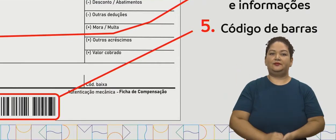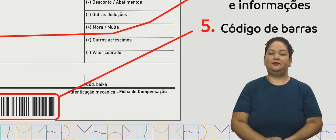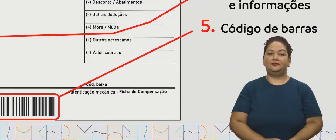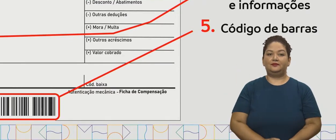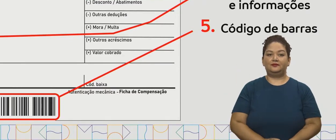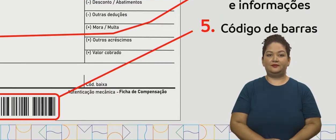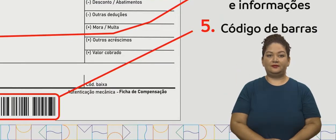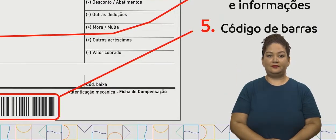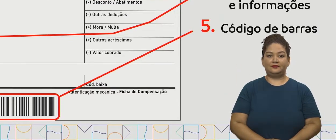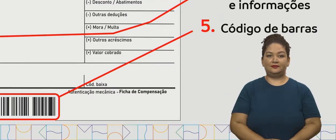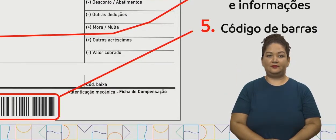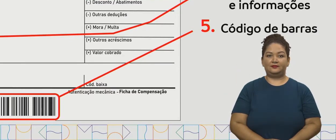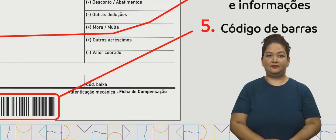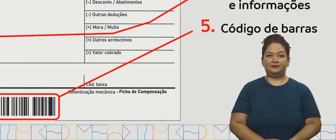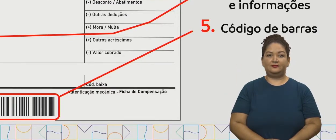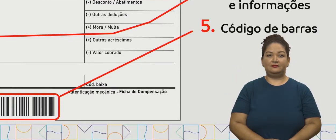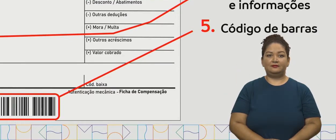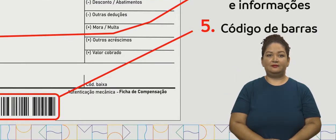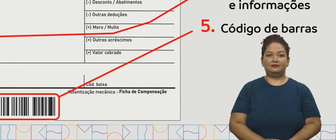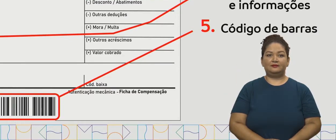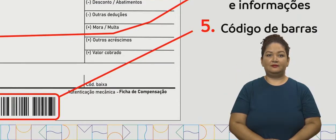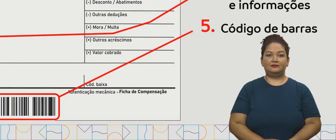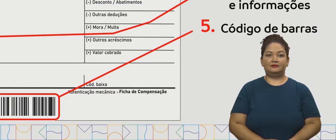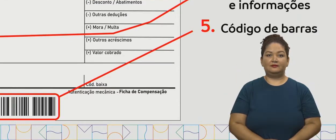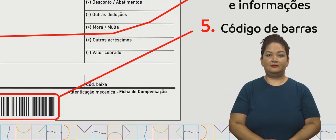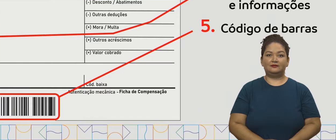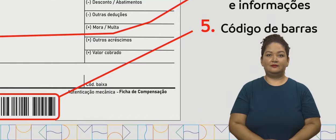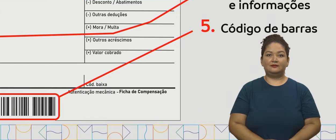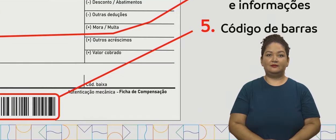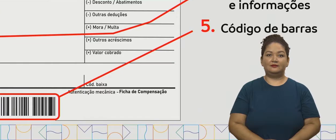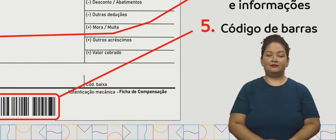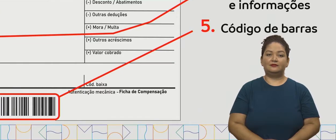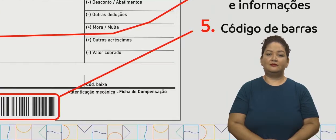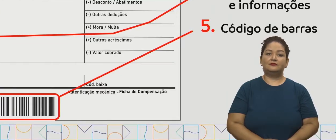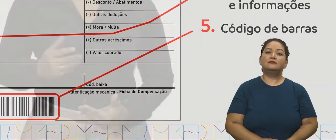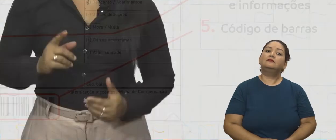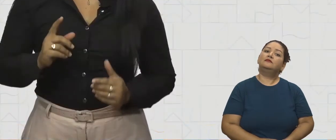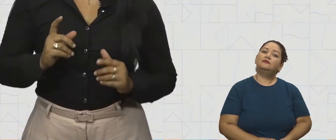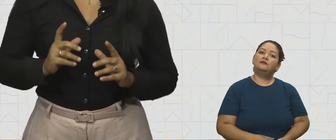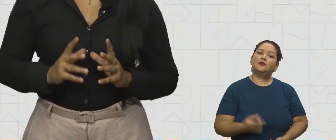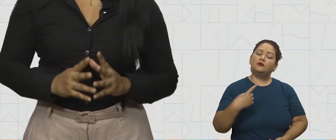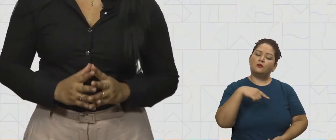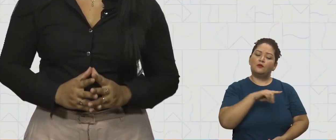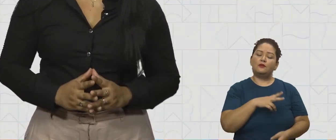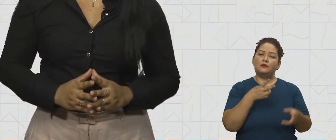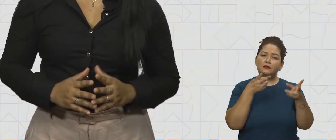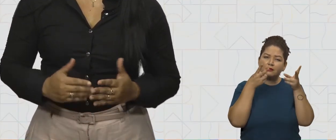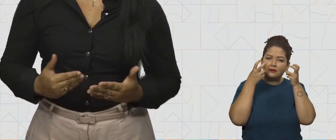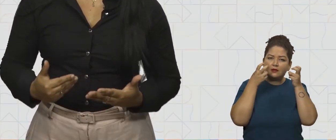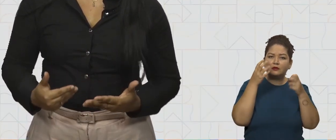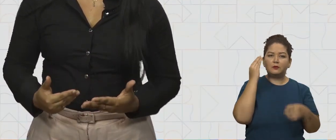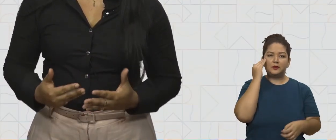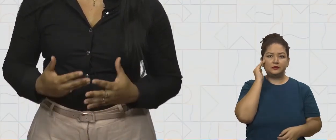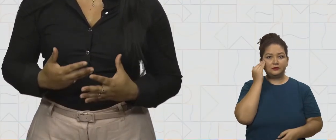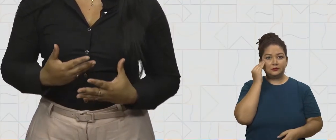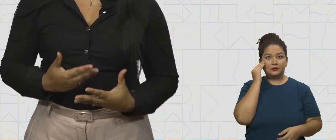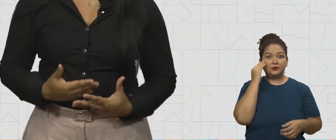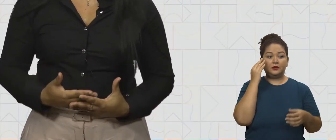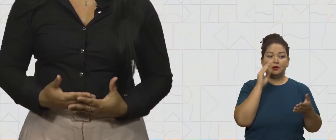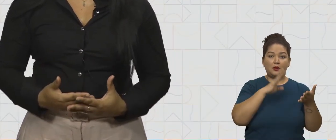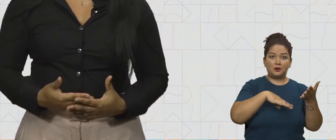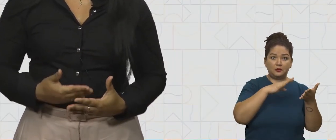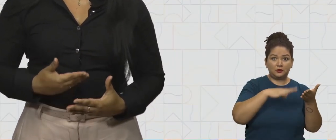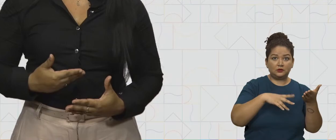pelo leitor e os caixas vão saber qual é o valor da nossa dívida. É interessante, criança, que percebamos que